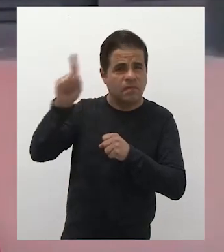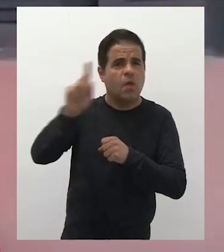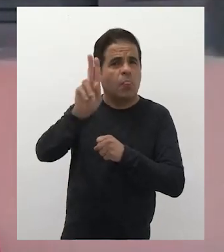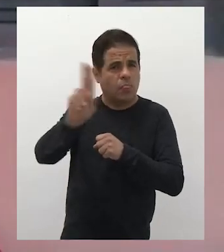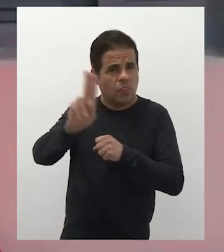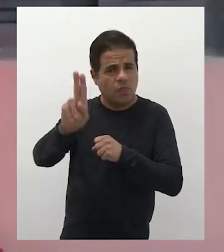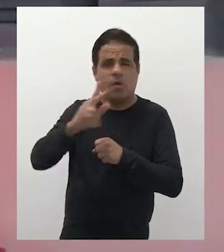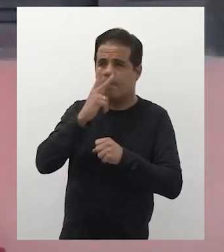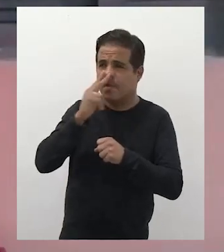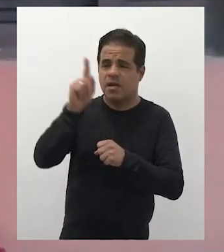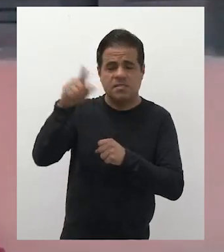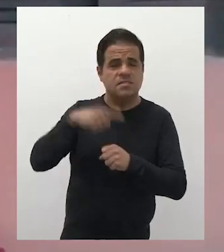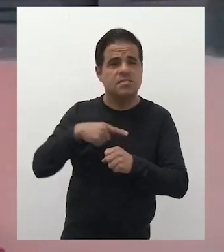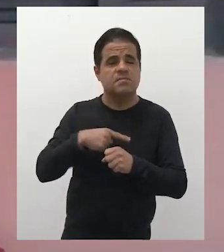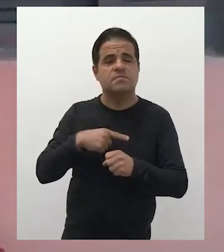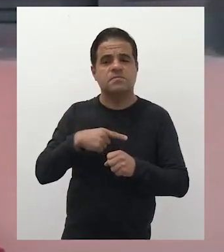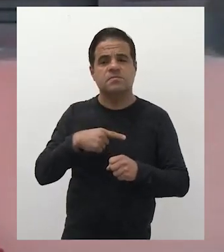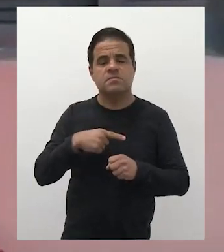nome por aí.